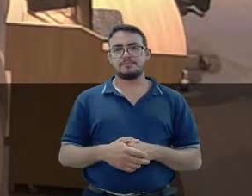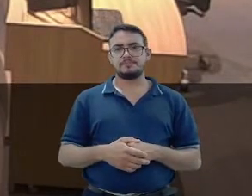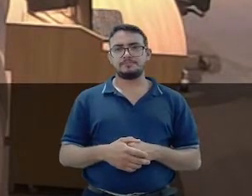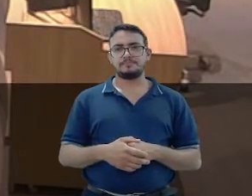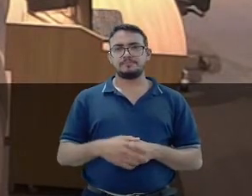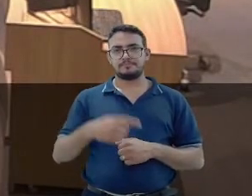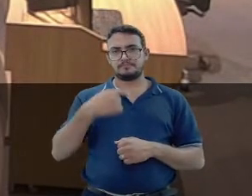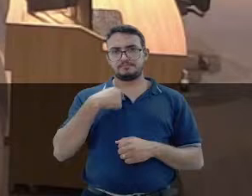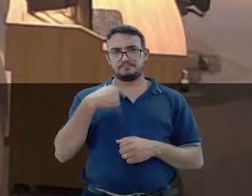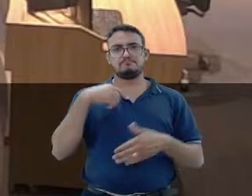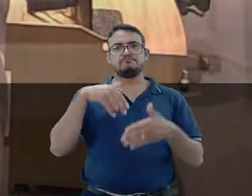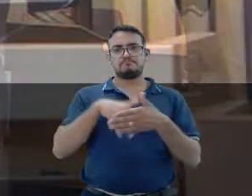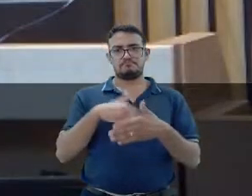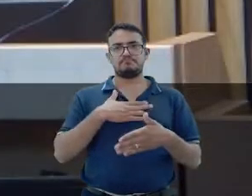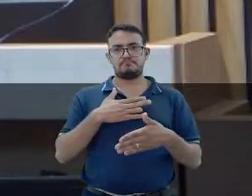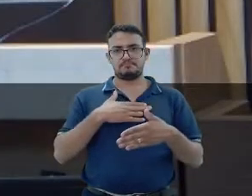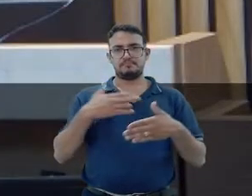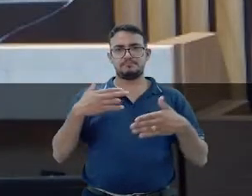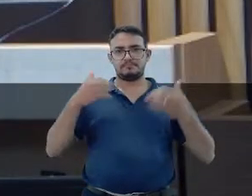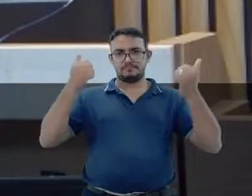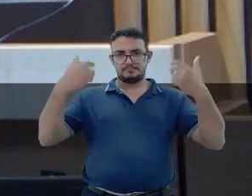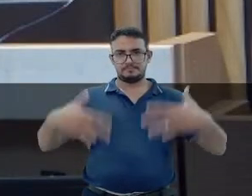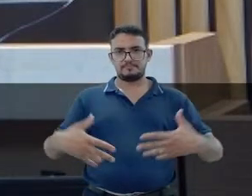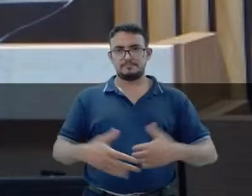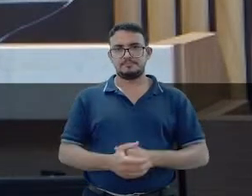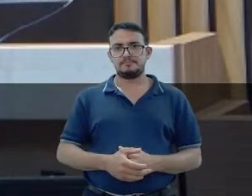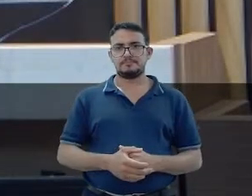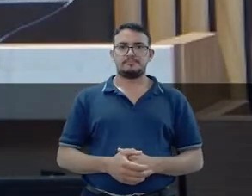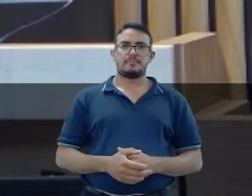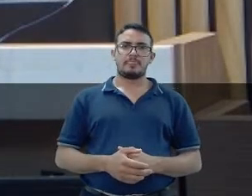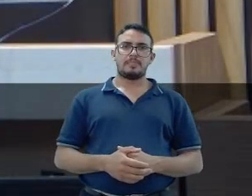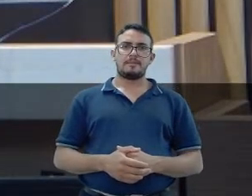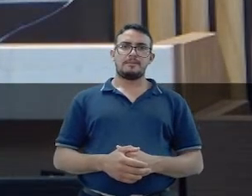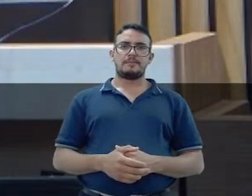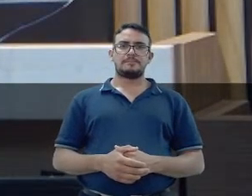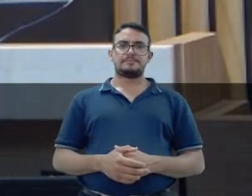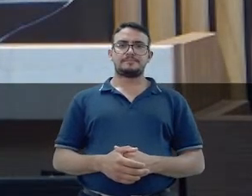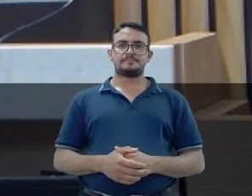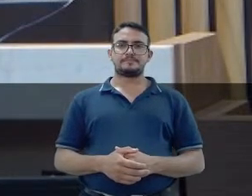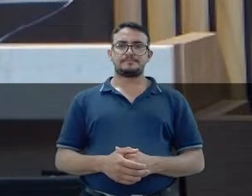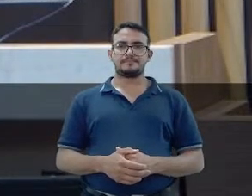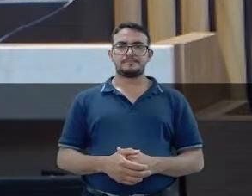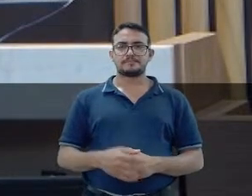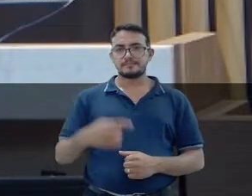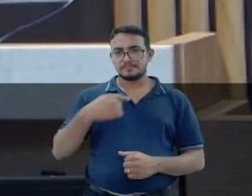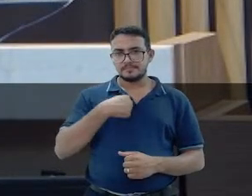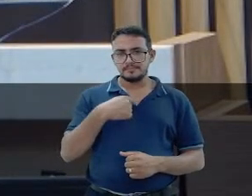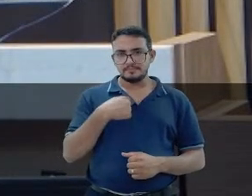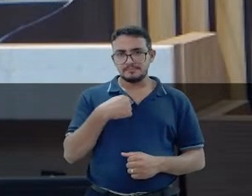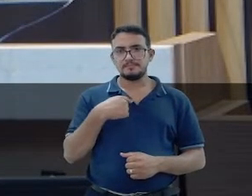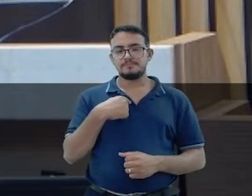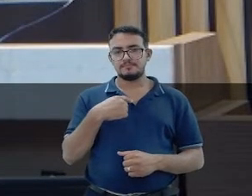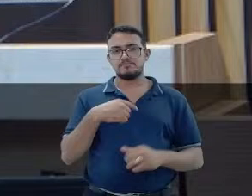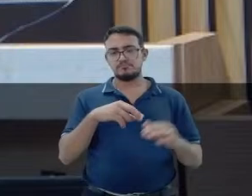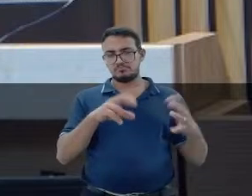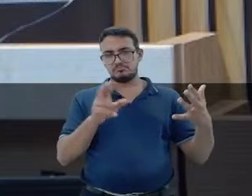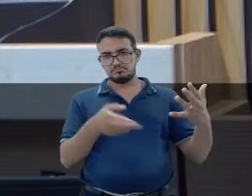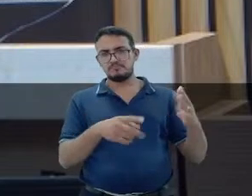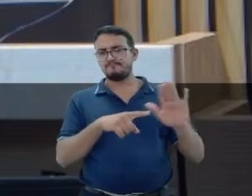Eu vou antecipar o meu voto. Eu estou conhecendo dos recursos,